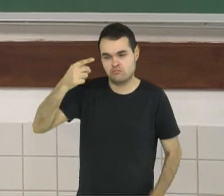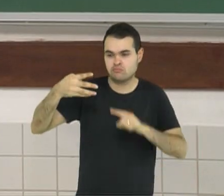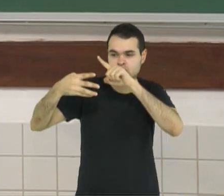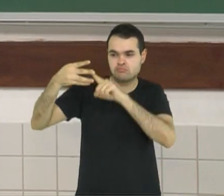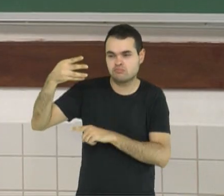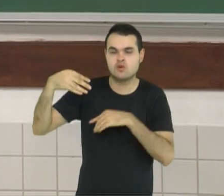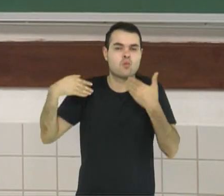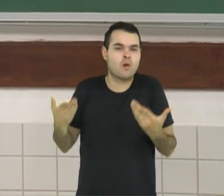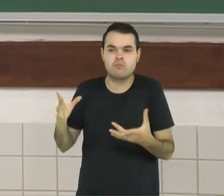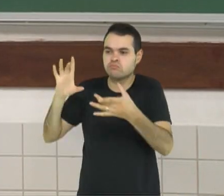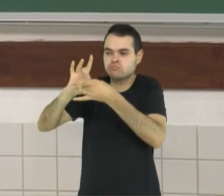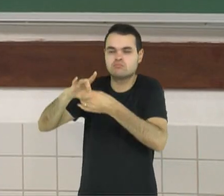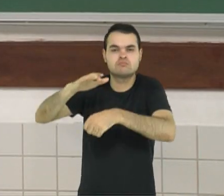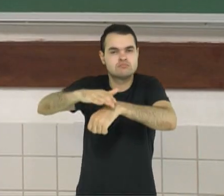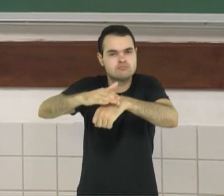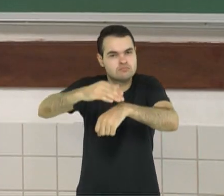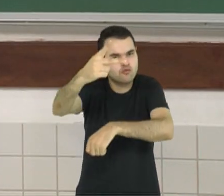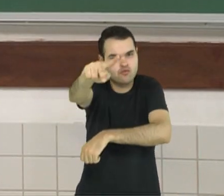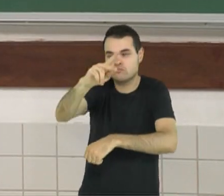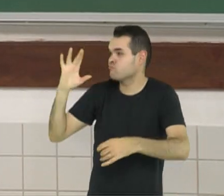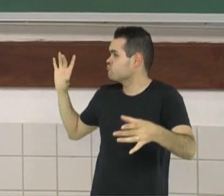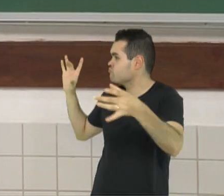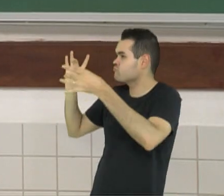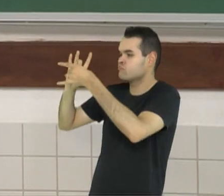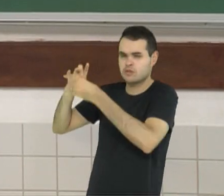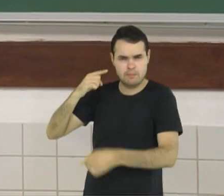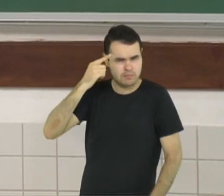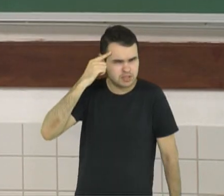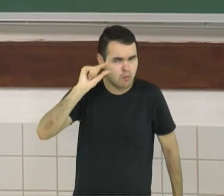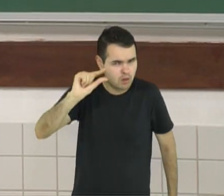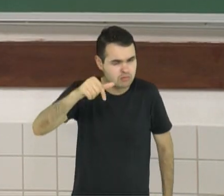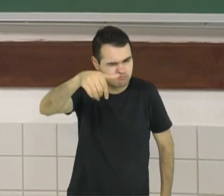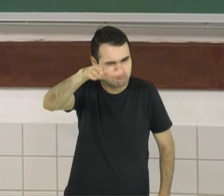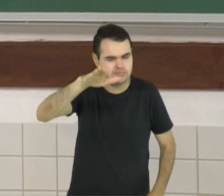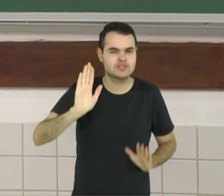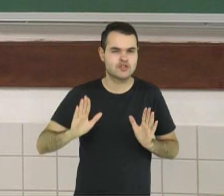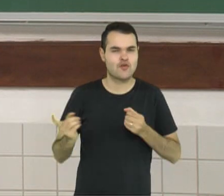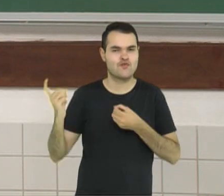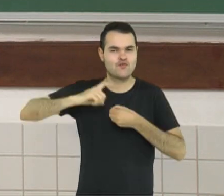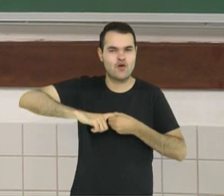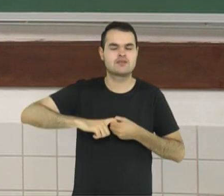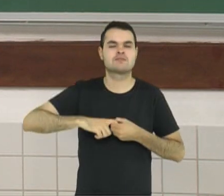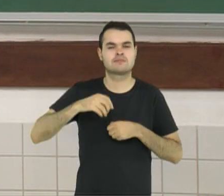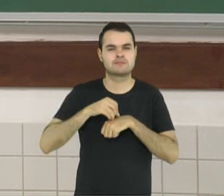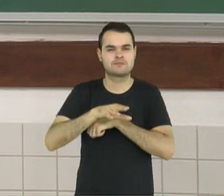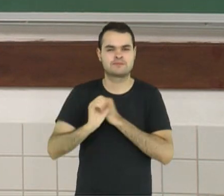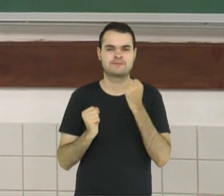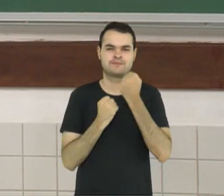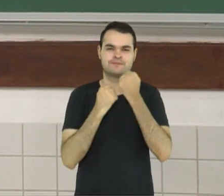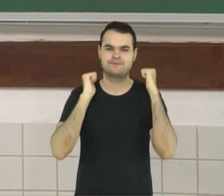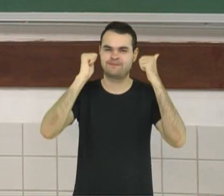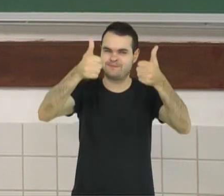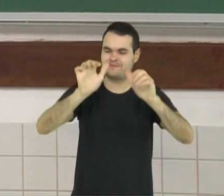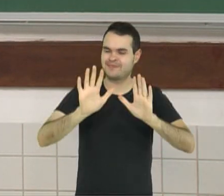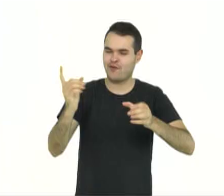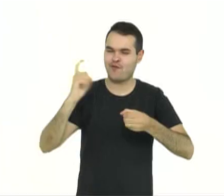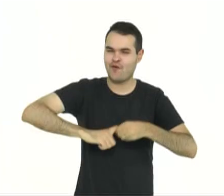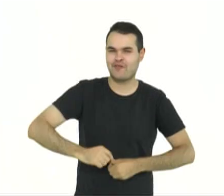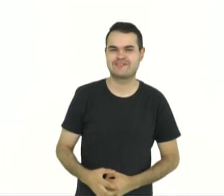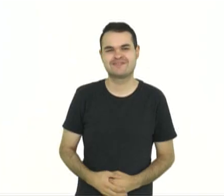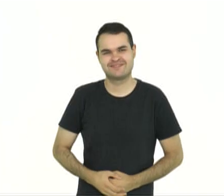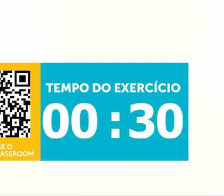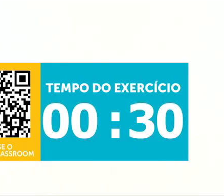uma resposta pessoal, é a resposta de vocês. Deixa vocês pensarem um pouquinho e logo eu volto para dar um apoio, beleza? Já voltamos.